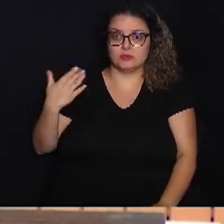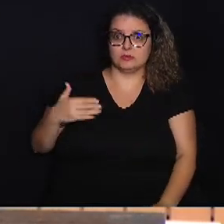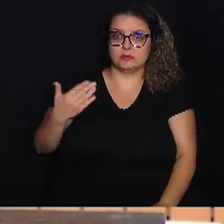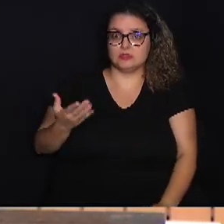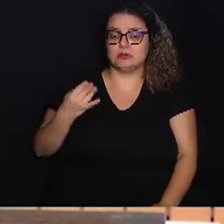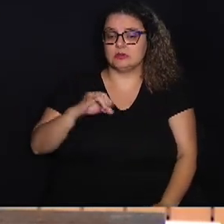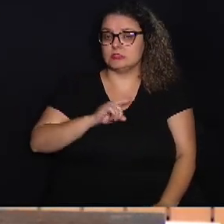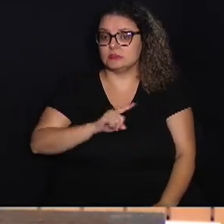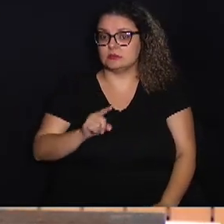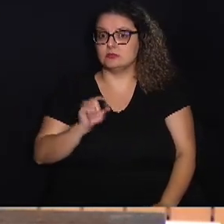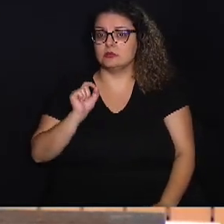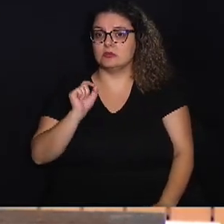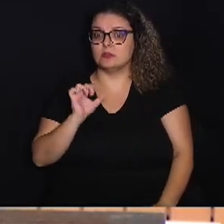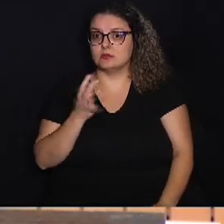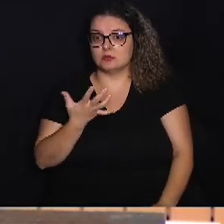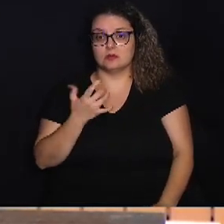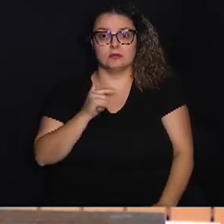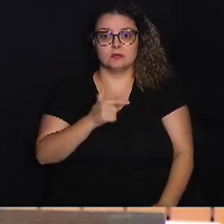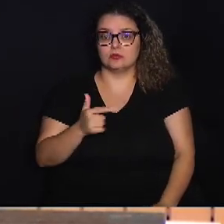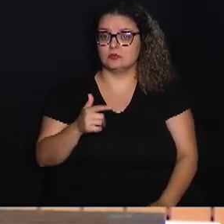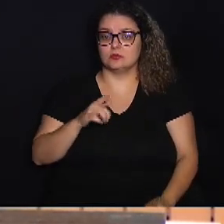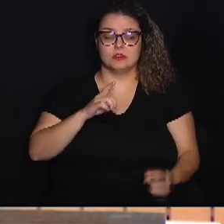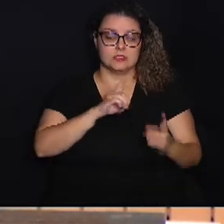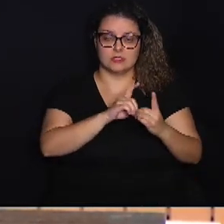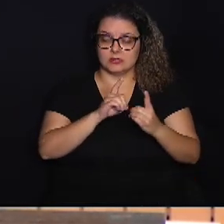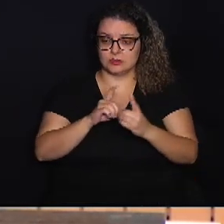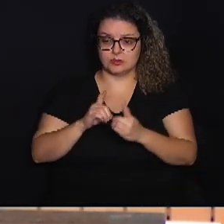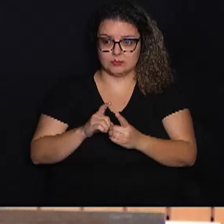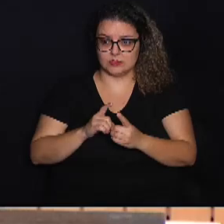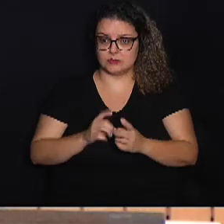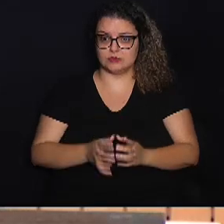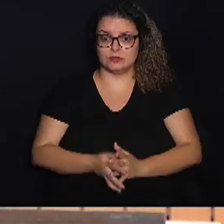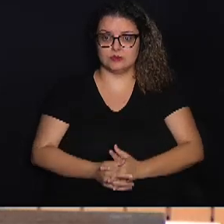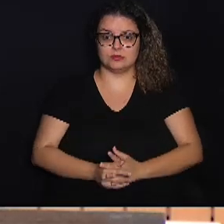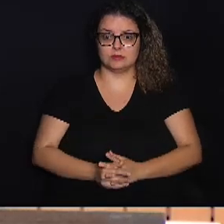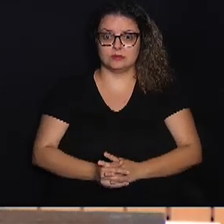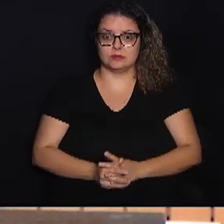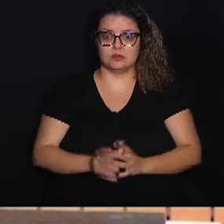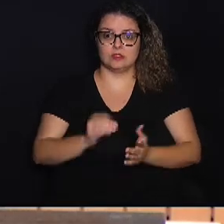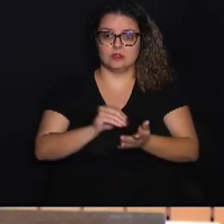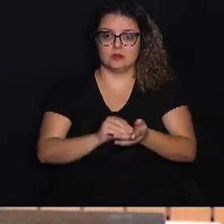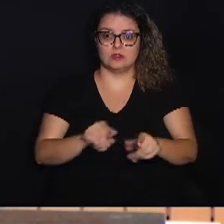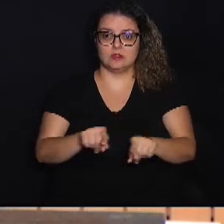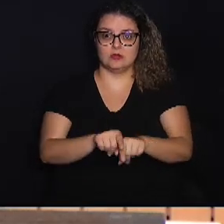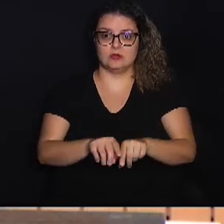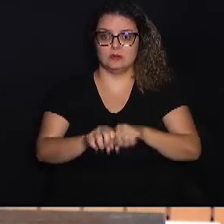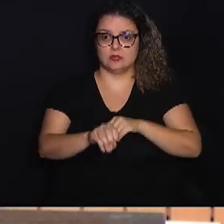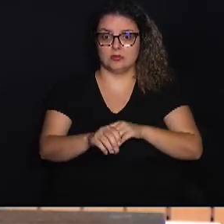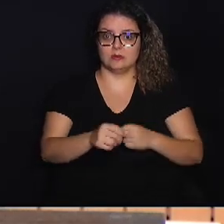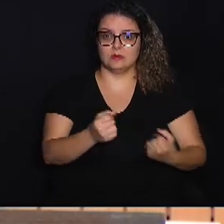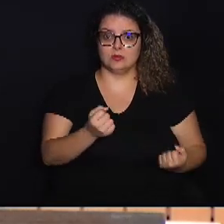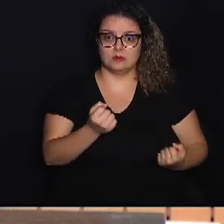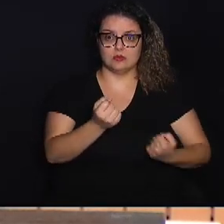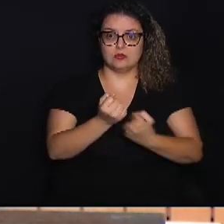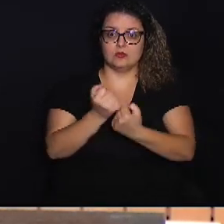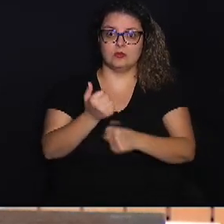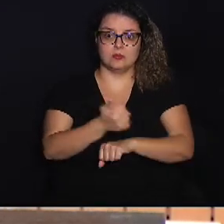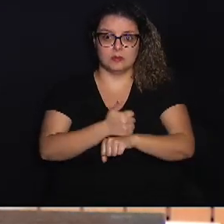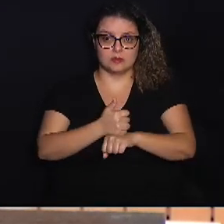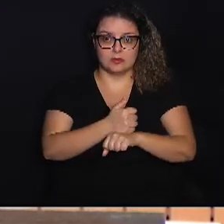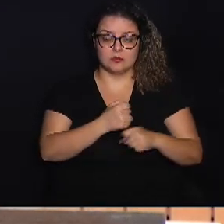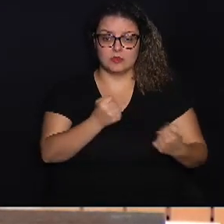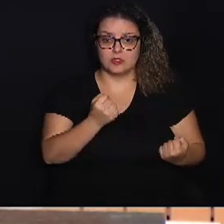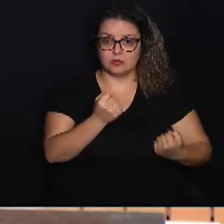senão a cidade não vai ter atendimento faltam também educador de apoio profissional de apoio para